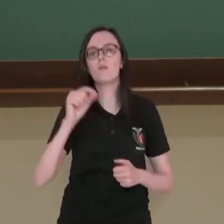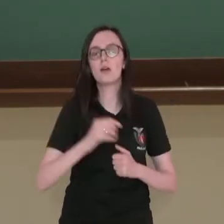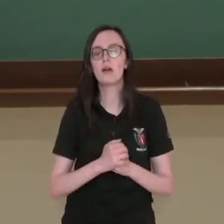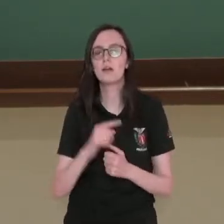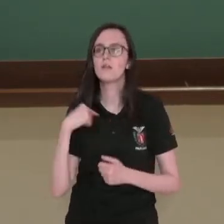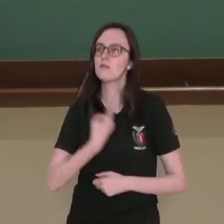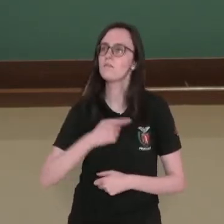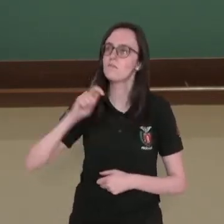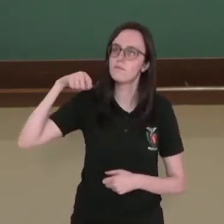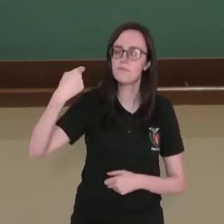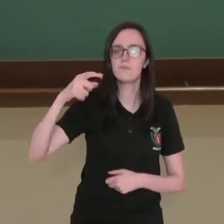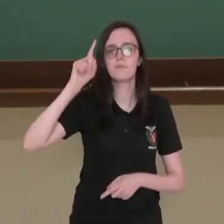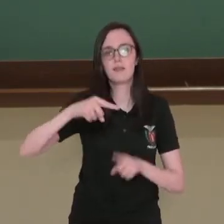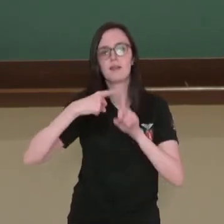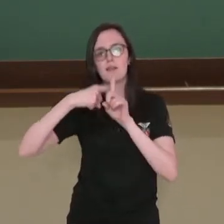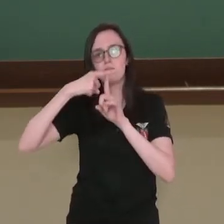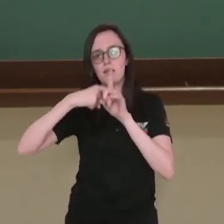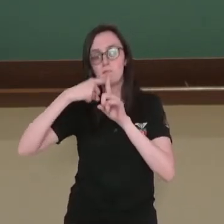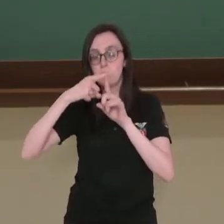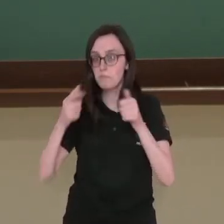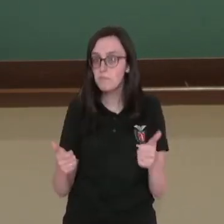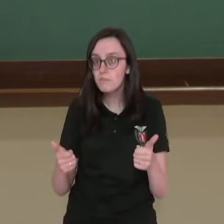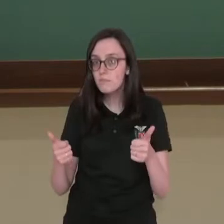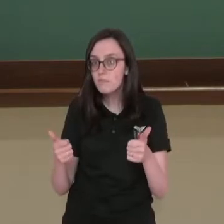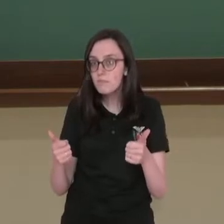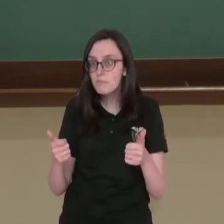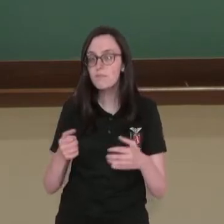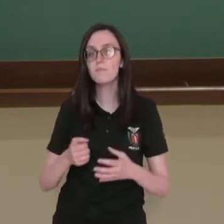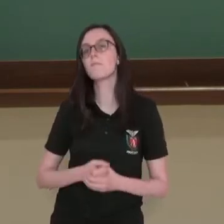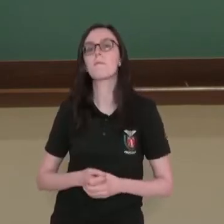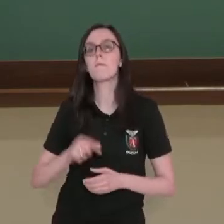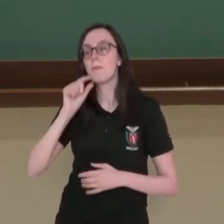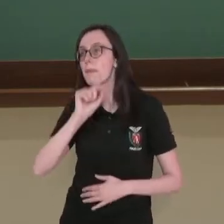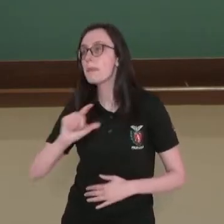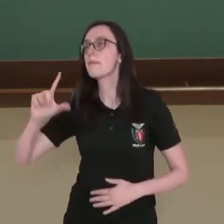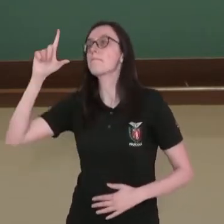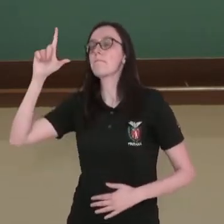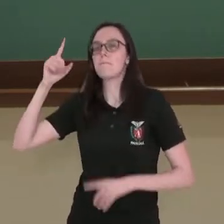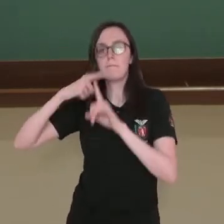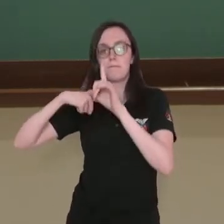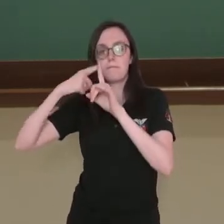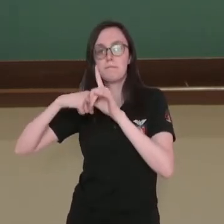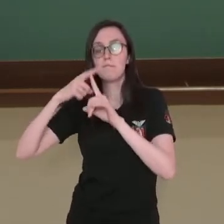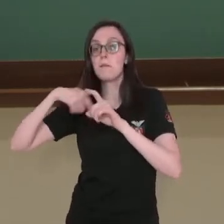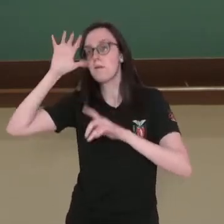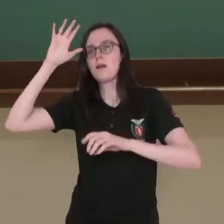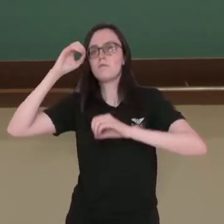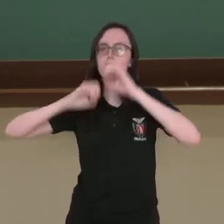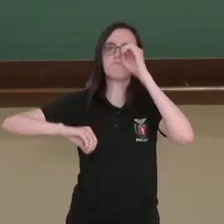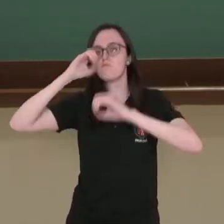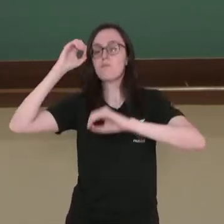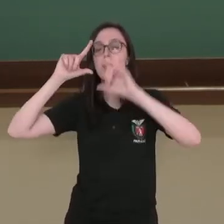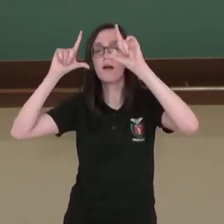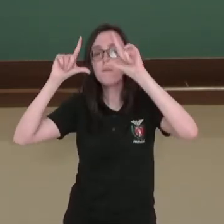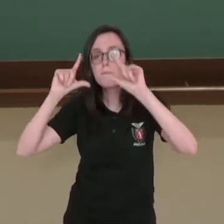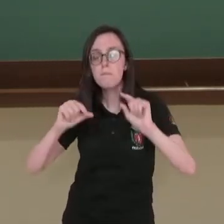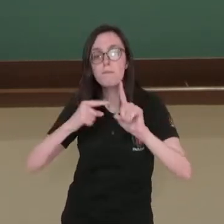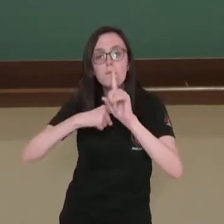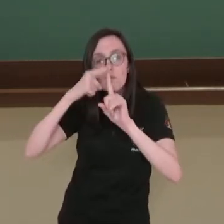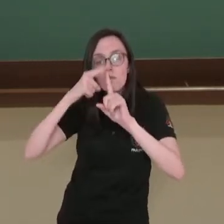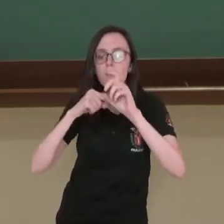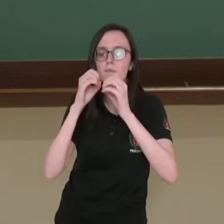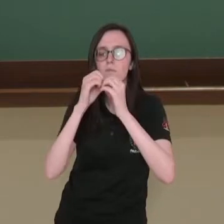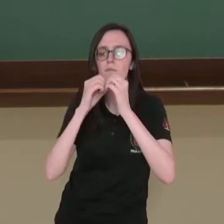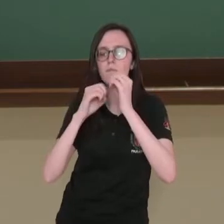nós chamamos de temperatura. Beleza? Quanto maior a temperatura, mais agitadas as moléculas estão. Quanto menor a